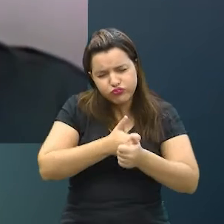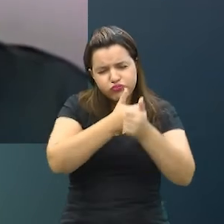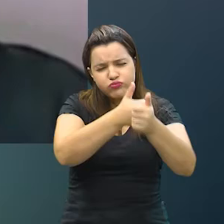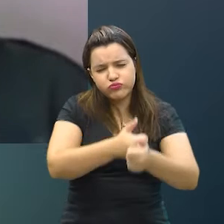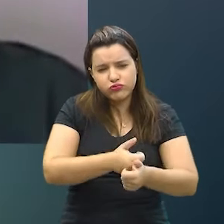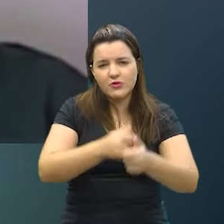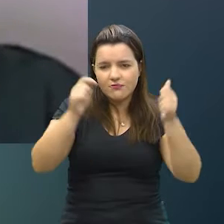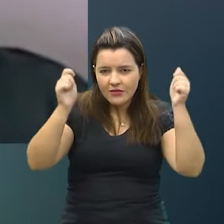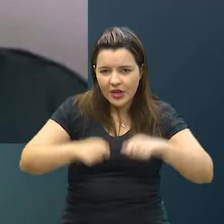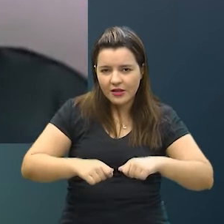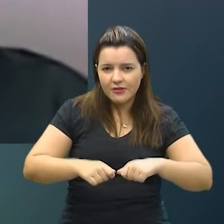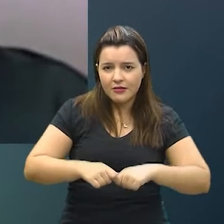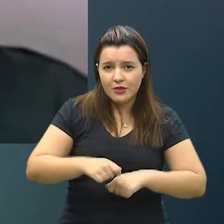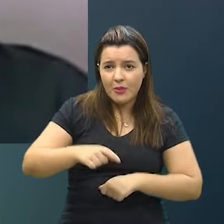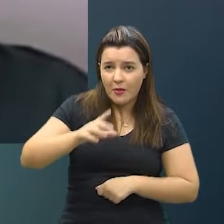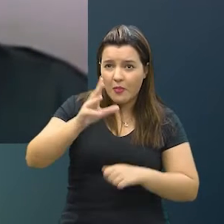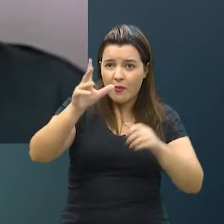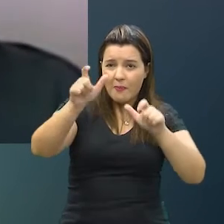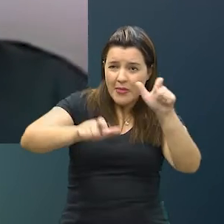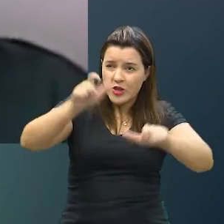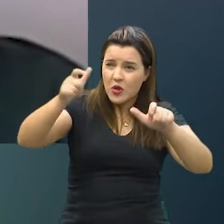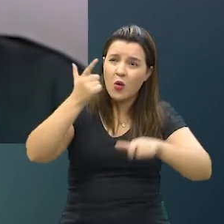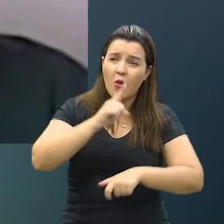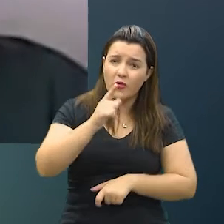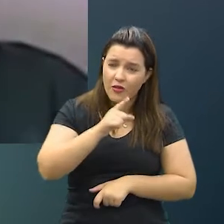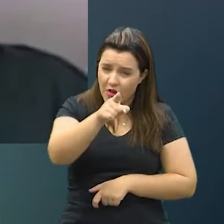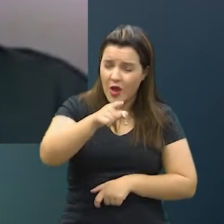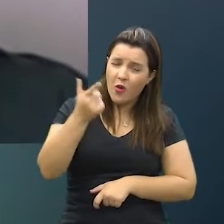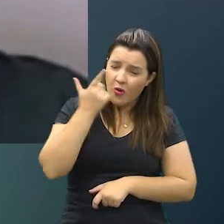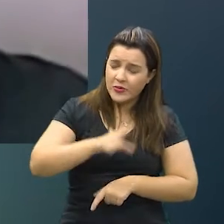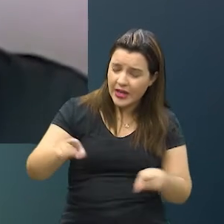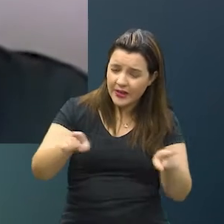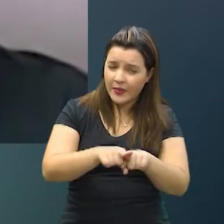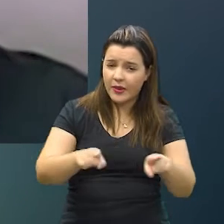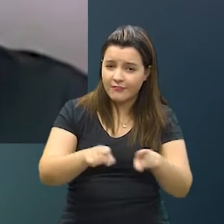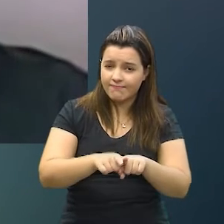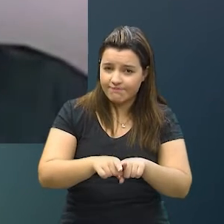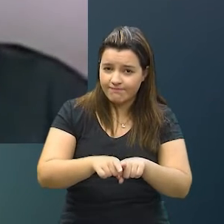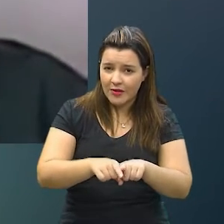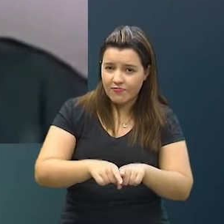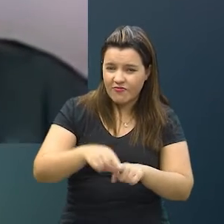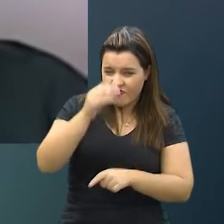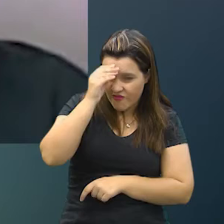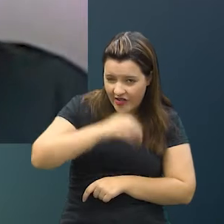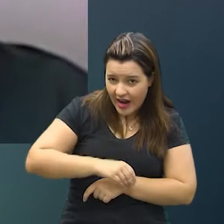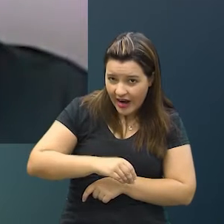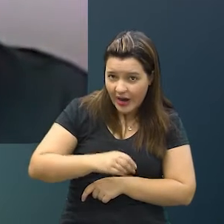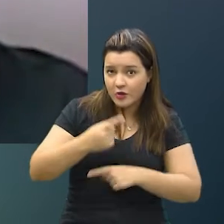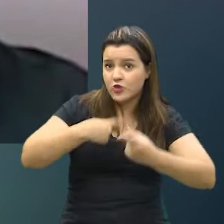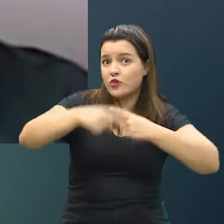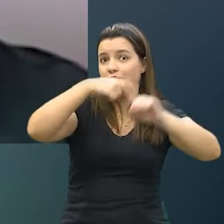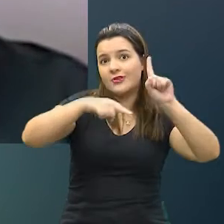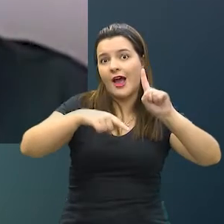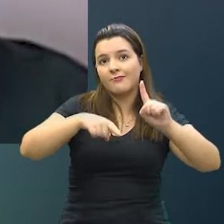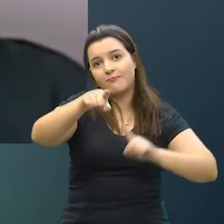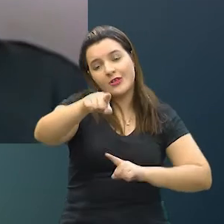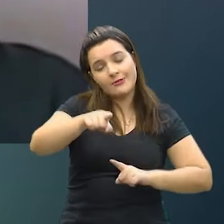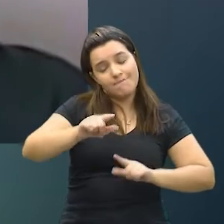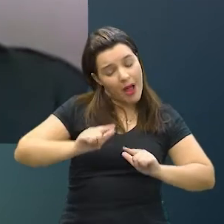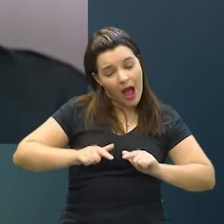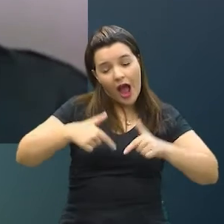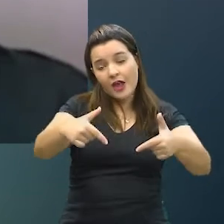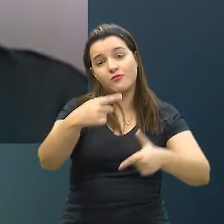é capaz sim. Se alguém conseguiu, você também consegue. O sucesso ou o fracasso depende de você, das suas